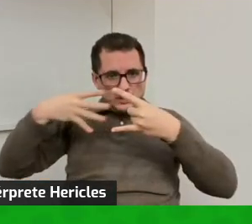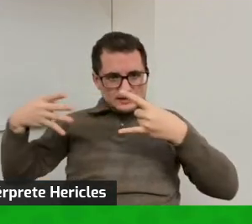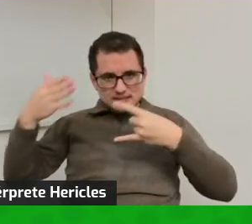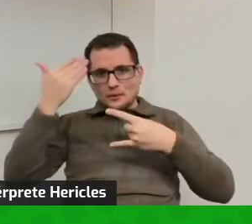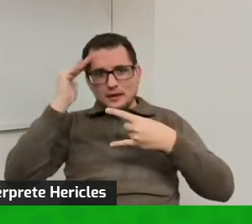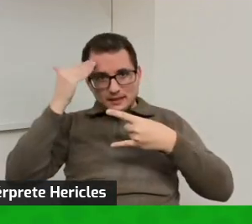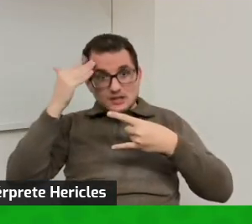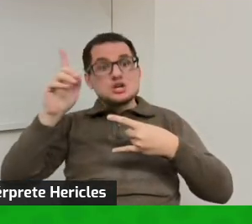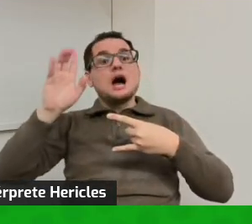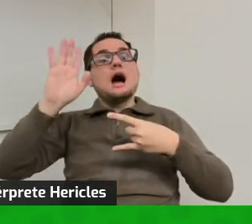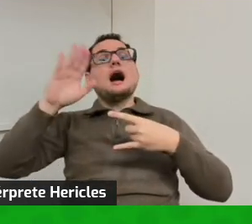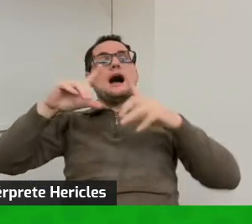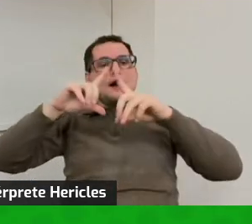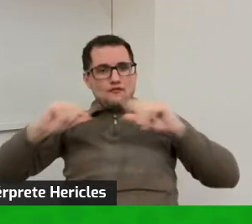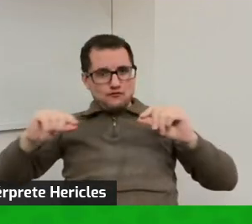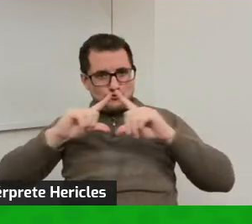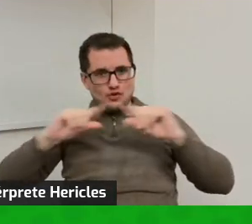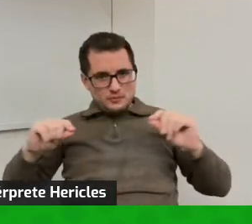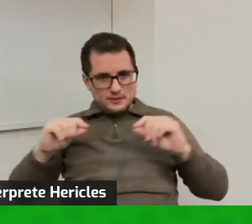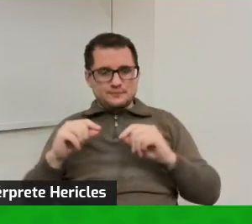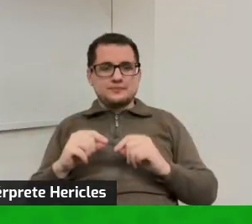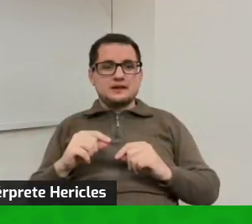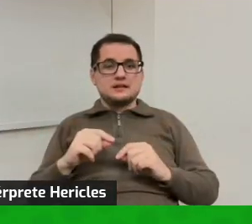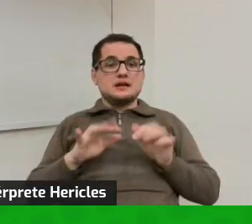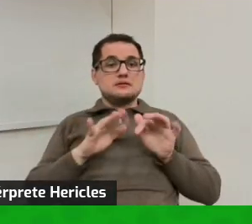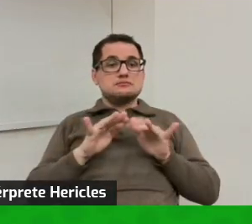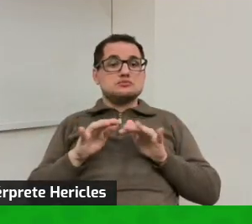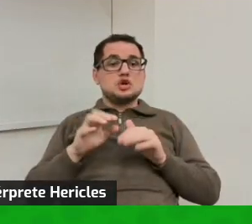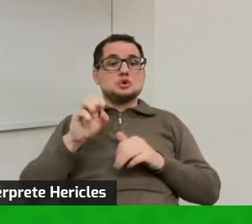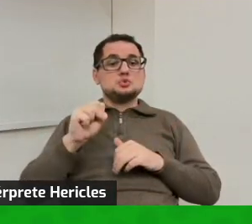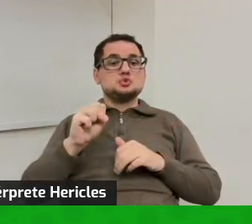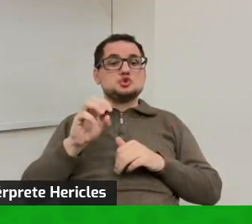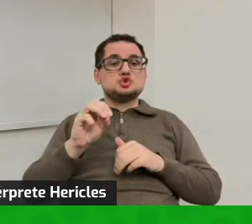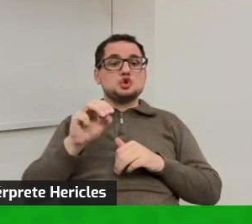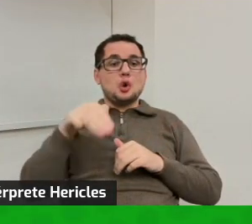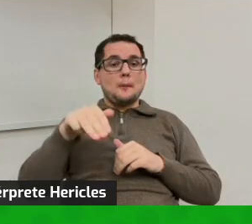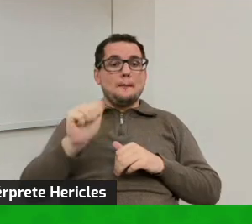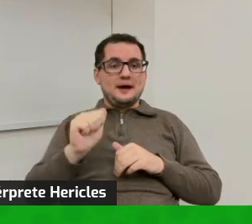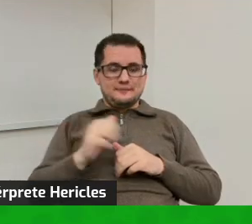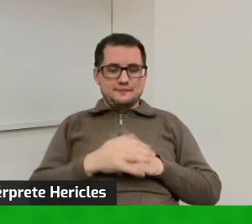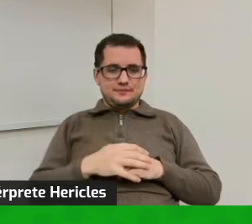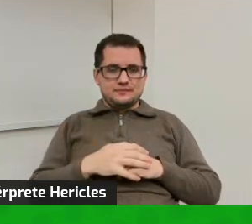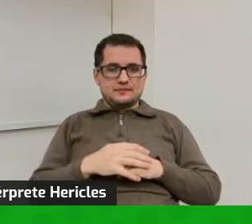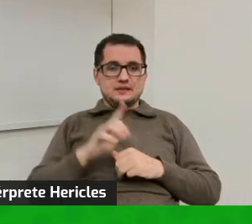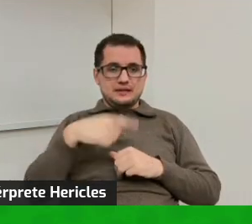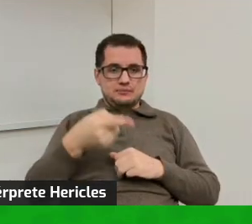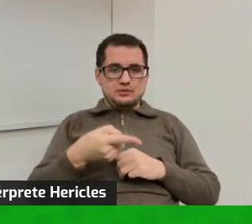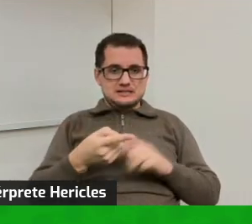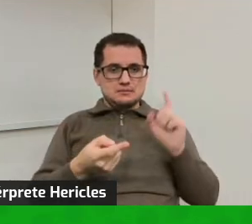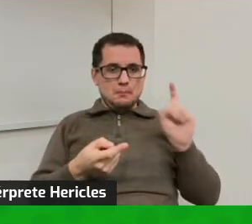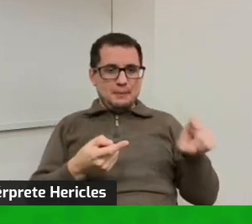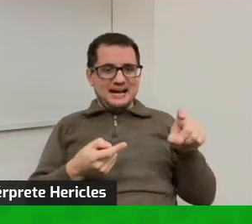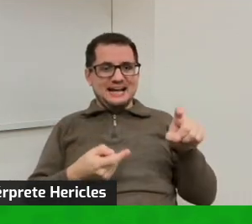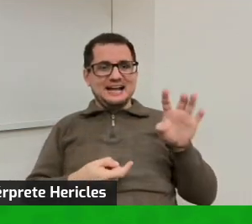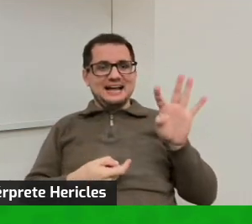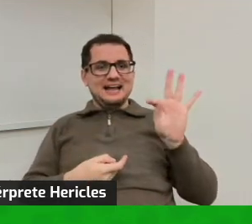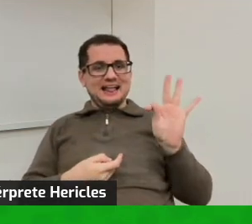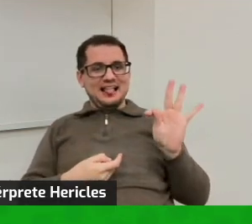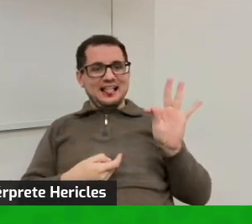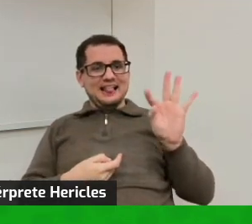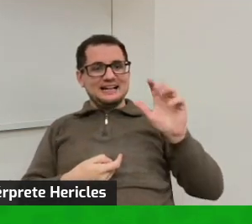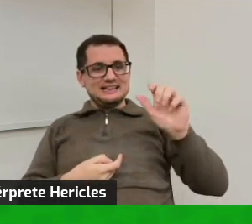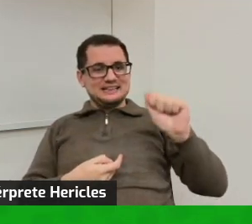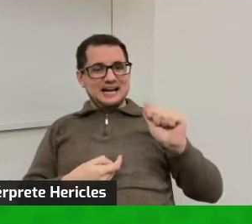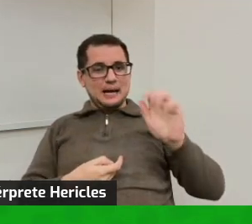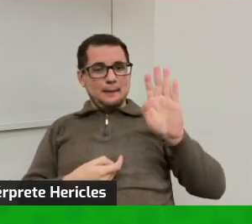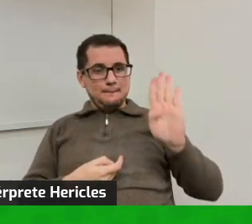quer fazer uma soma. Lembrando também, o botão é sempre o Tab para selecionar, não é o Enter, é Tab, ou eu posso